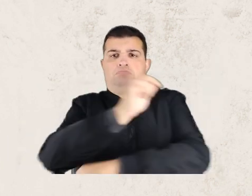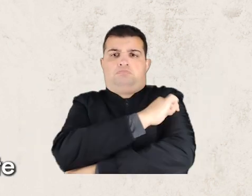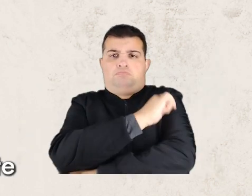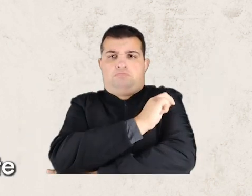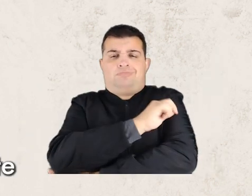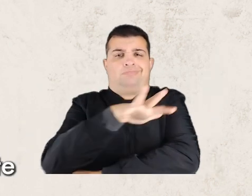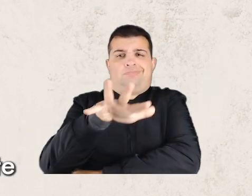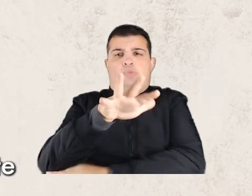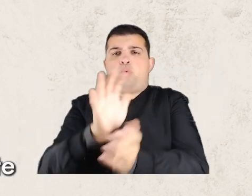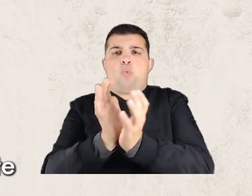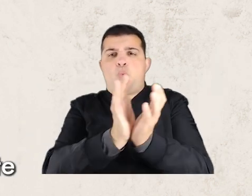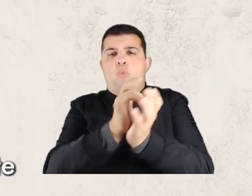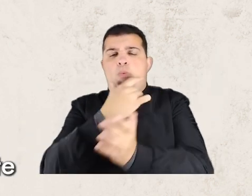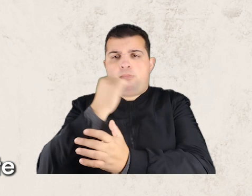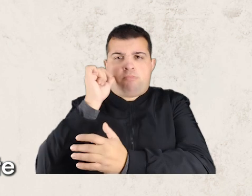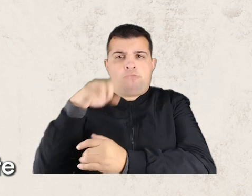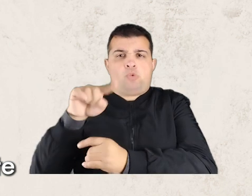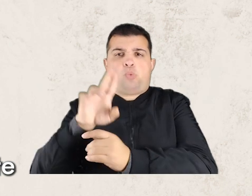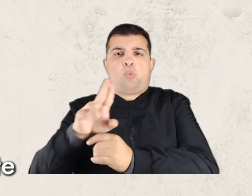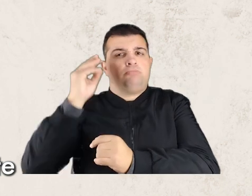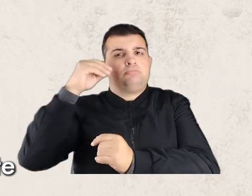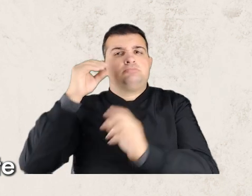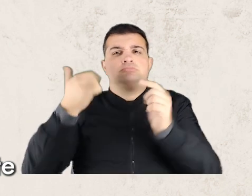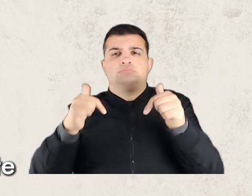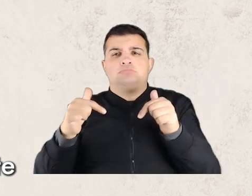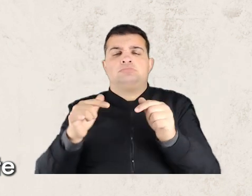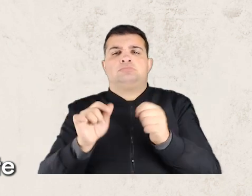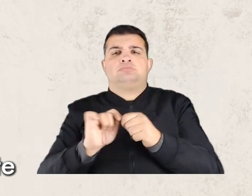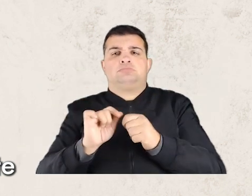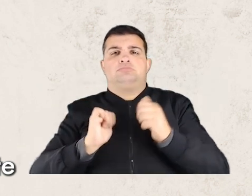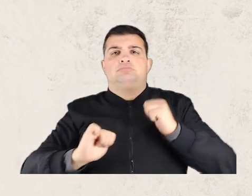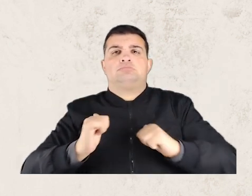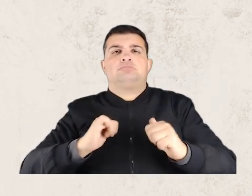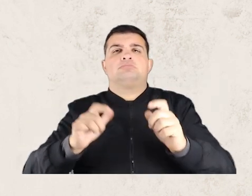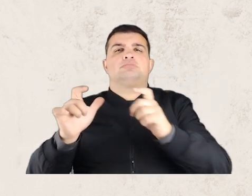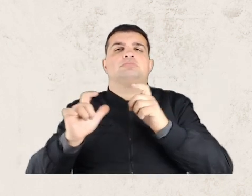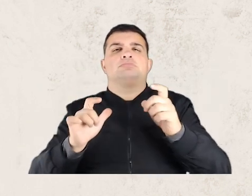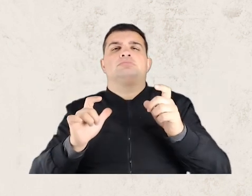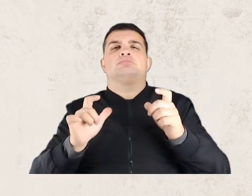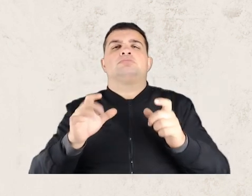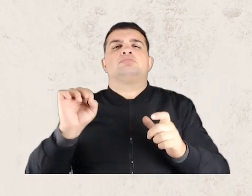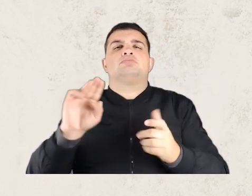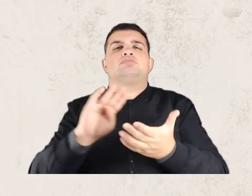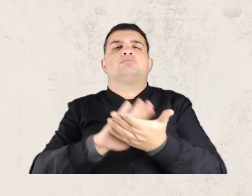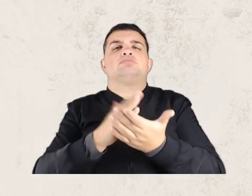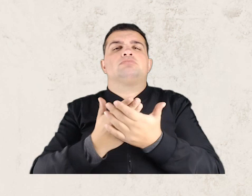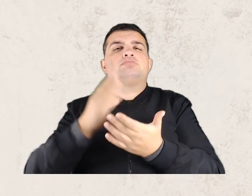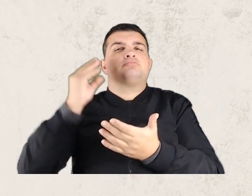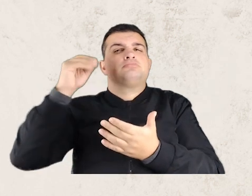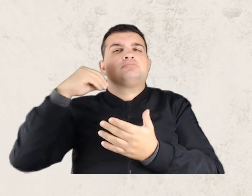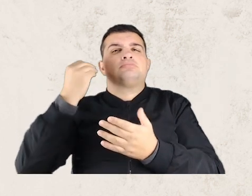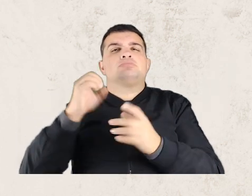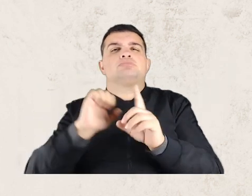SUAS, a entrada da psicologia mais fortemente no sistema de garantia de direitos, isso tudo foi abrindo para os alunos e para